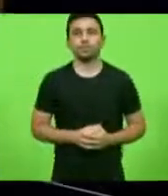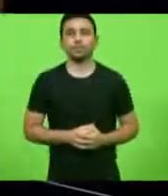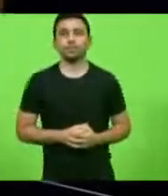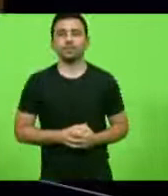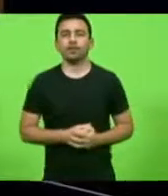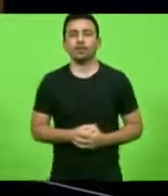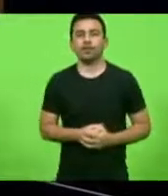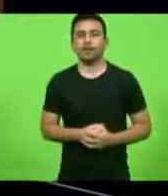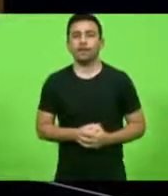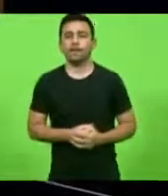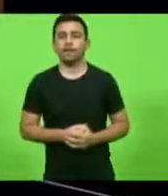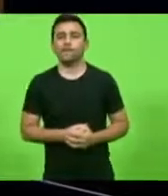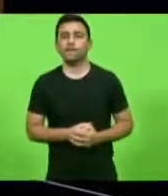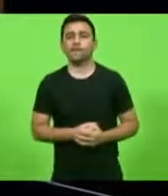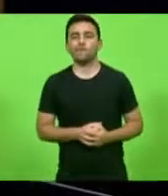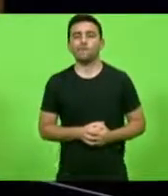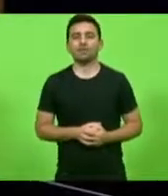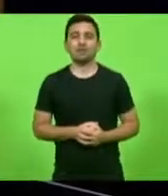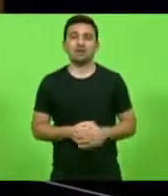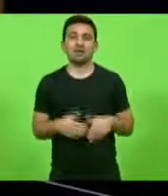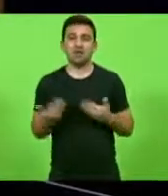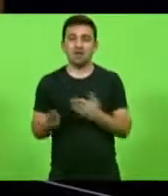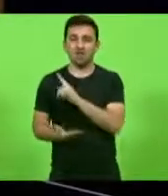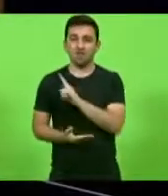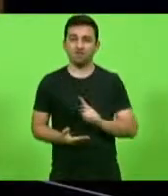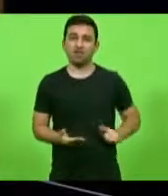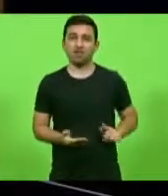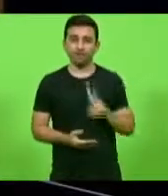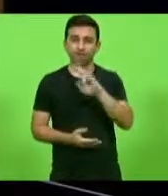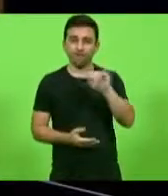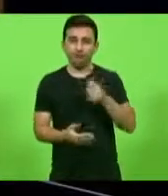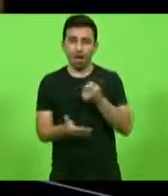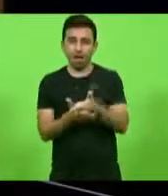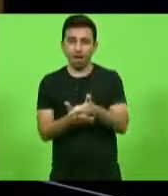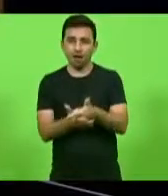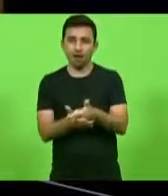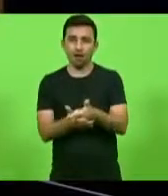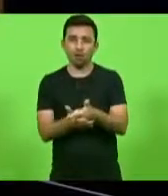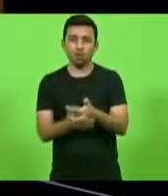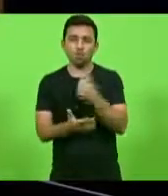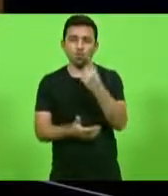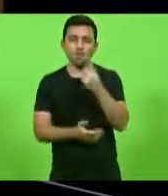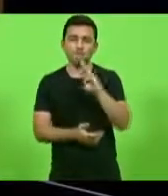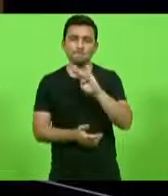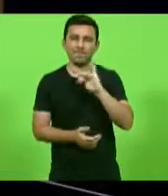arcar com isso, o 1,5 bilhão de 25% seria